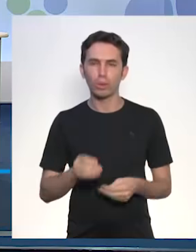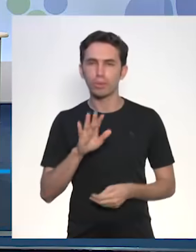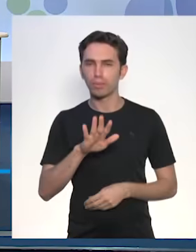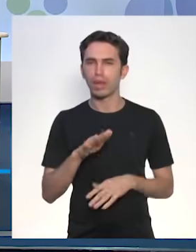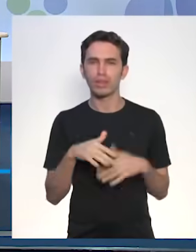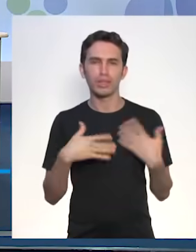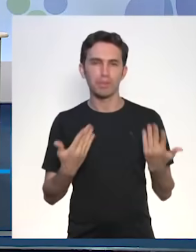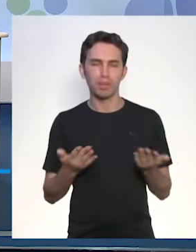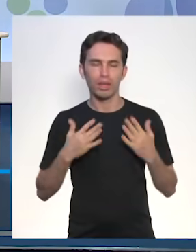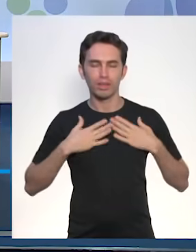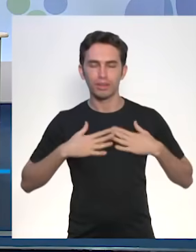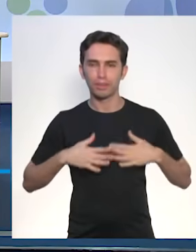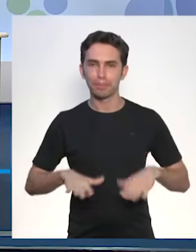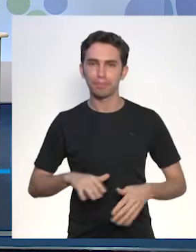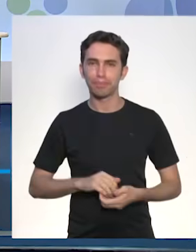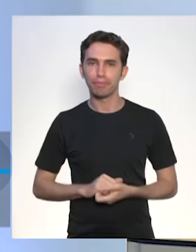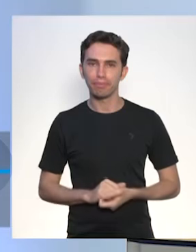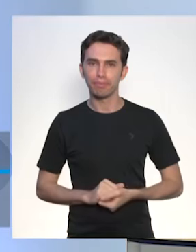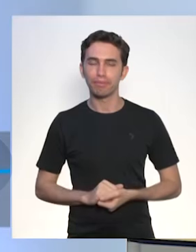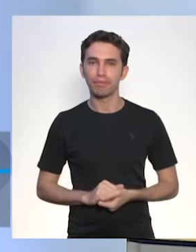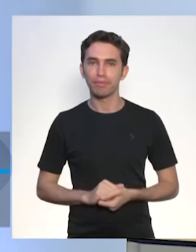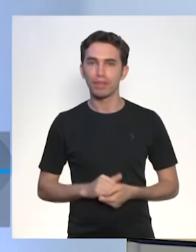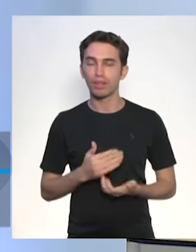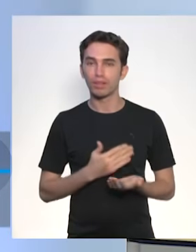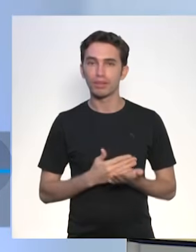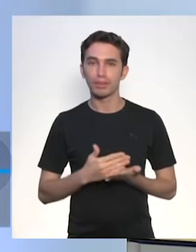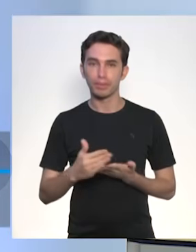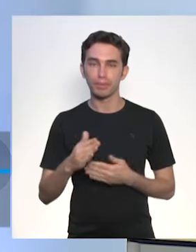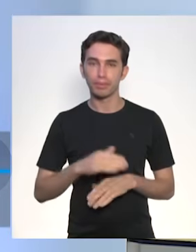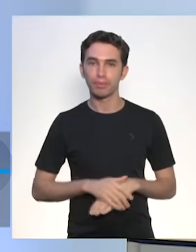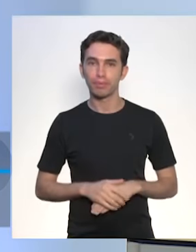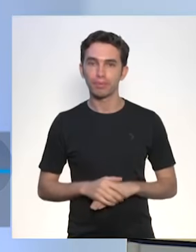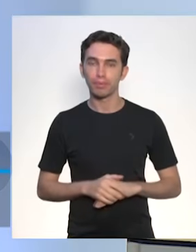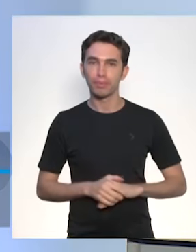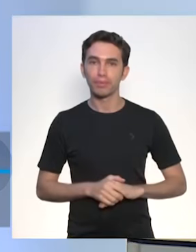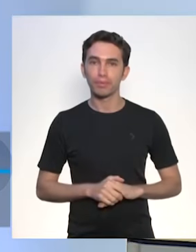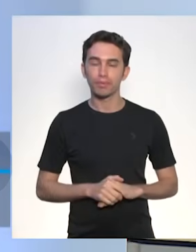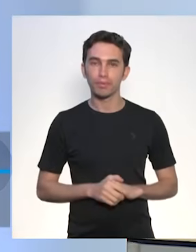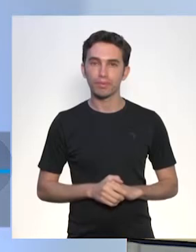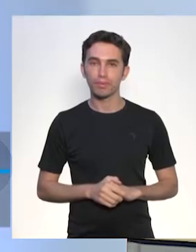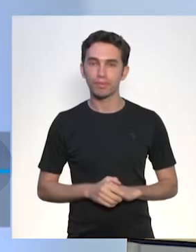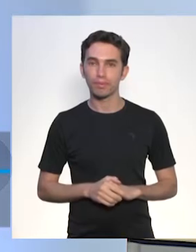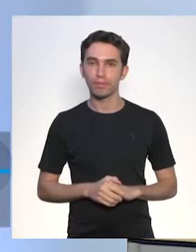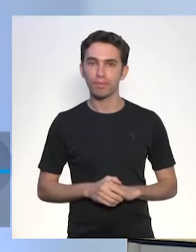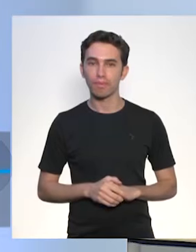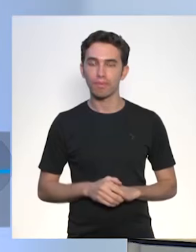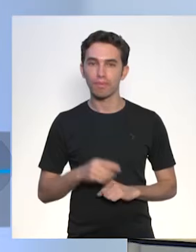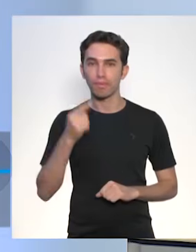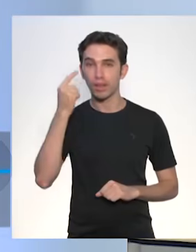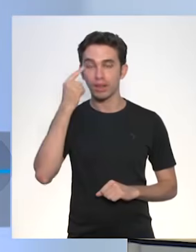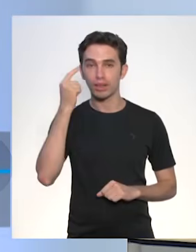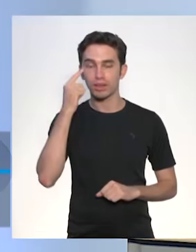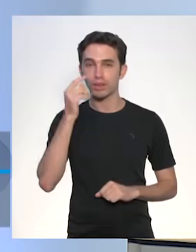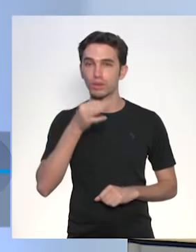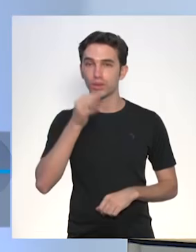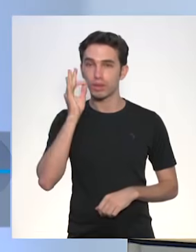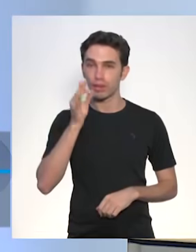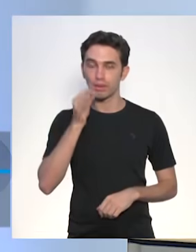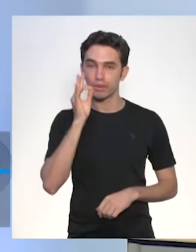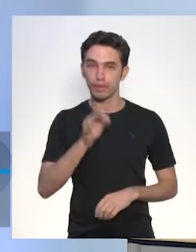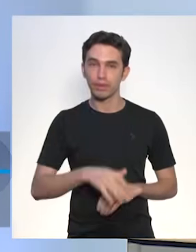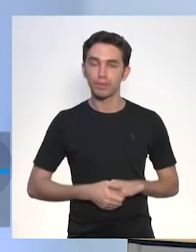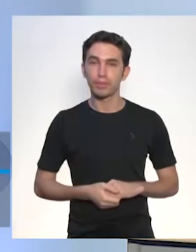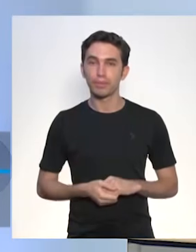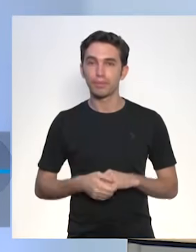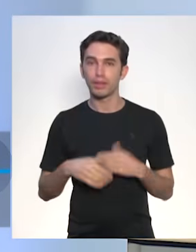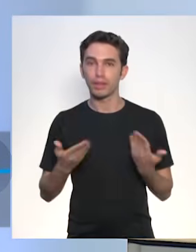é bem tranquilo, tá? A gente vai começar, como tinha que começar logo cedinho, já pensando em tomar o café da manhã, a gente